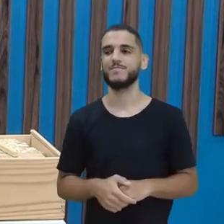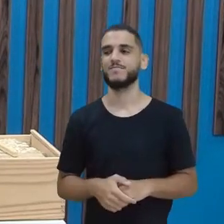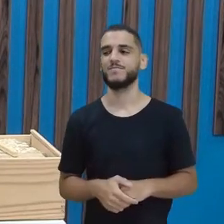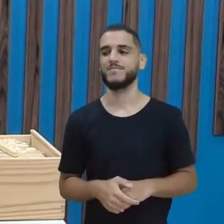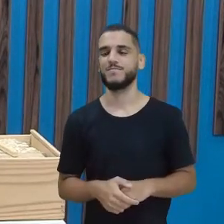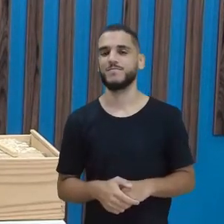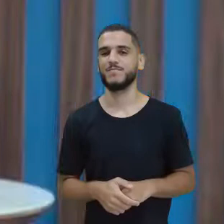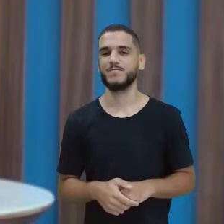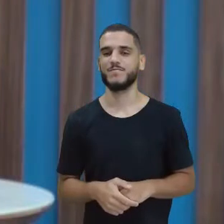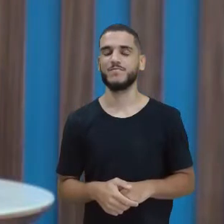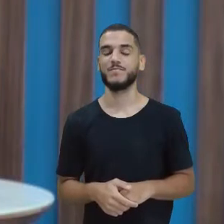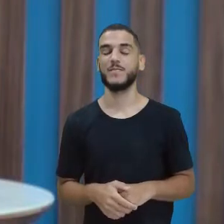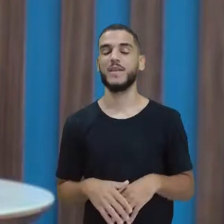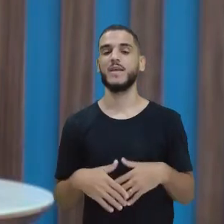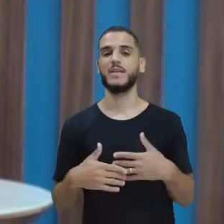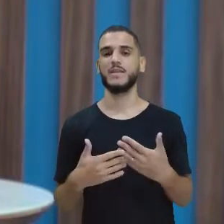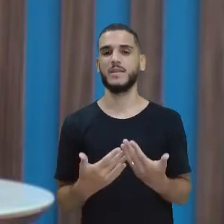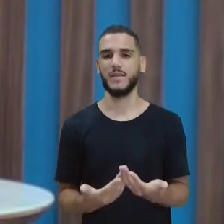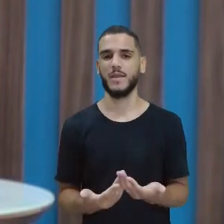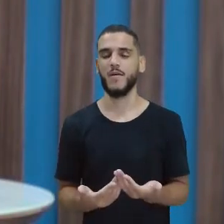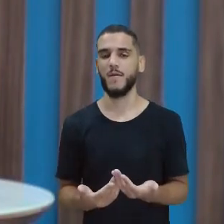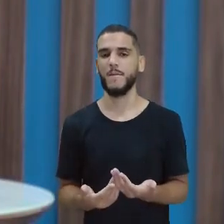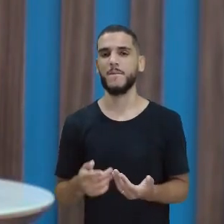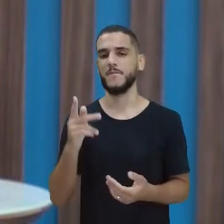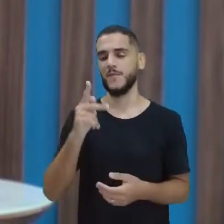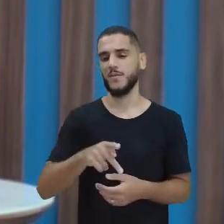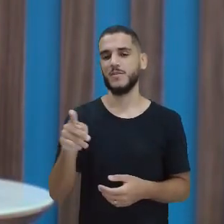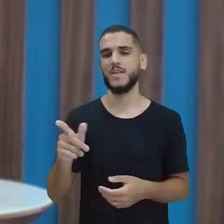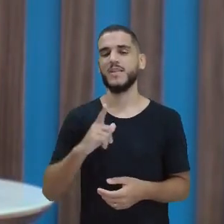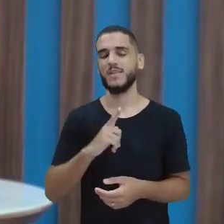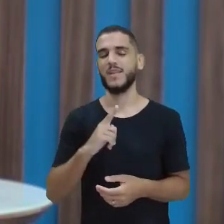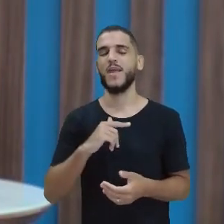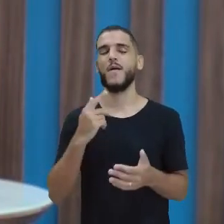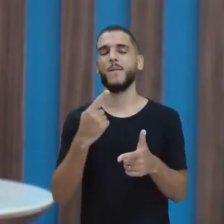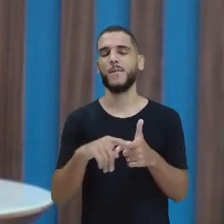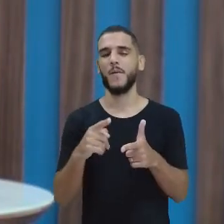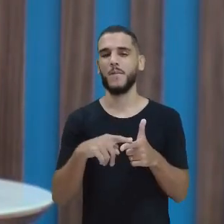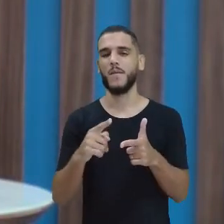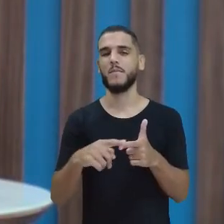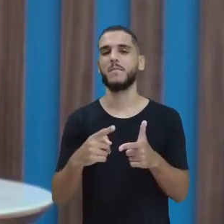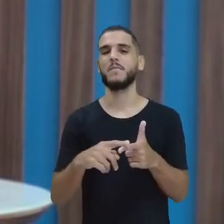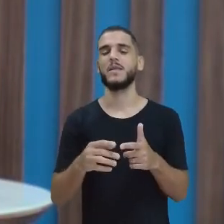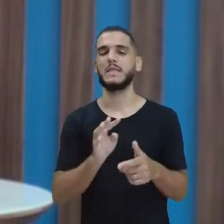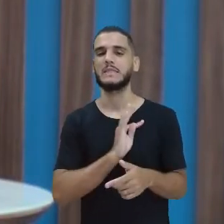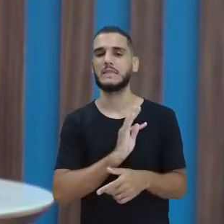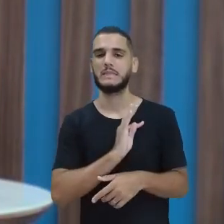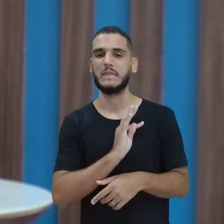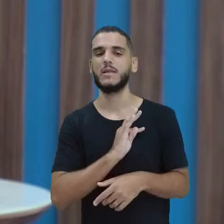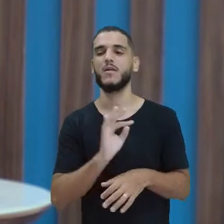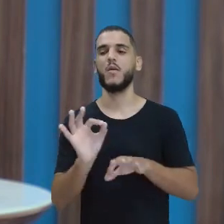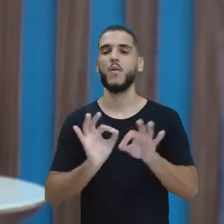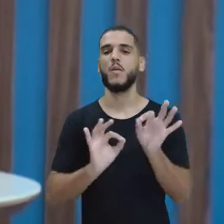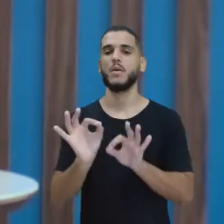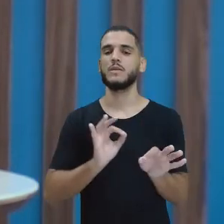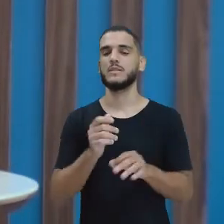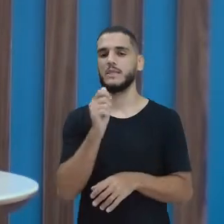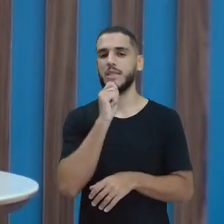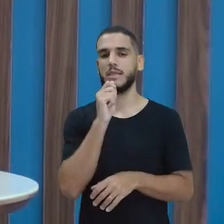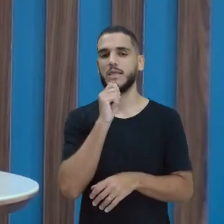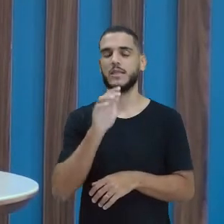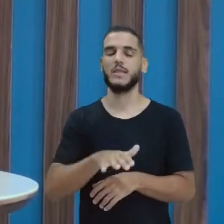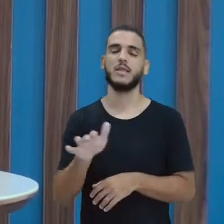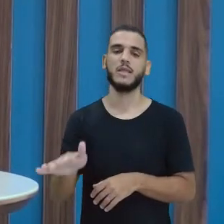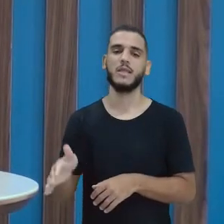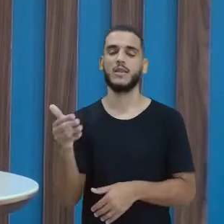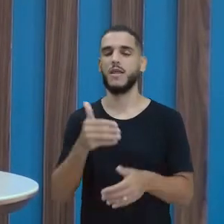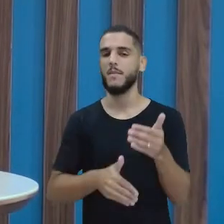Professora Verônica, a gente está com um probleminha técnico, né? Esperando que se regularize daqui a pouco, porque as crianças estão